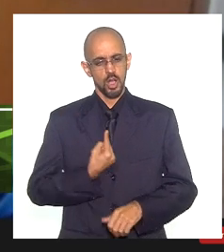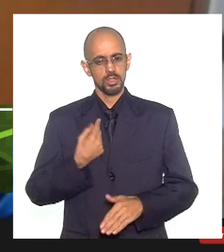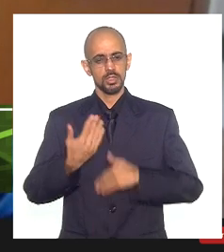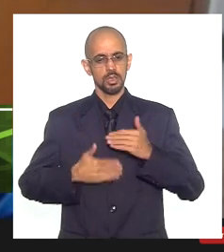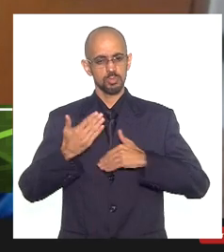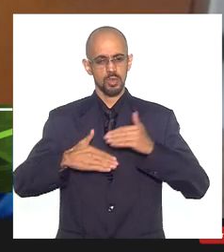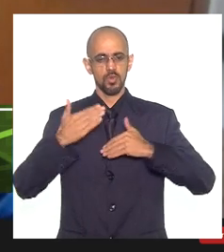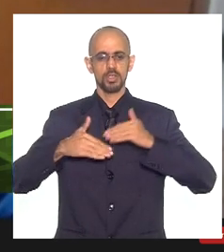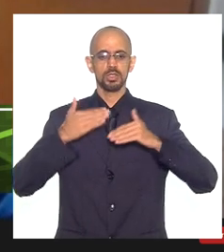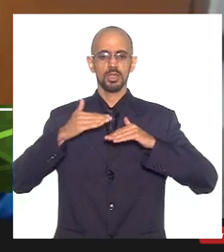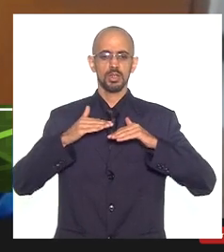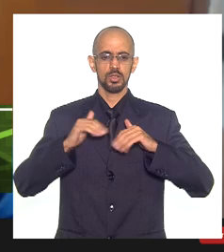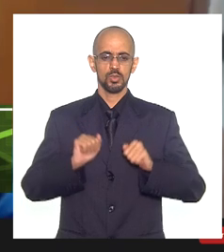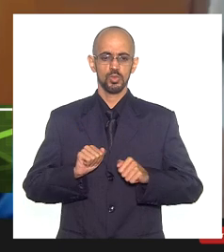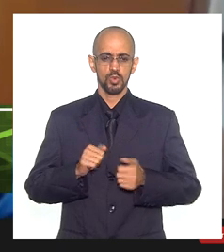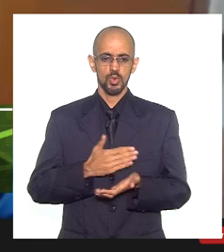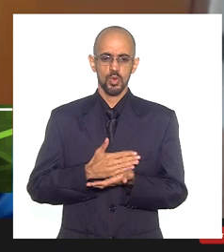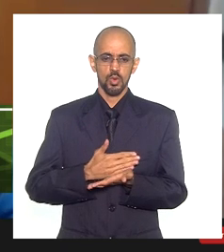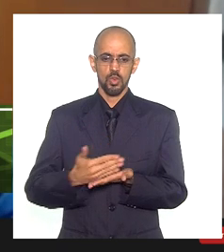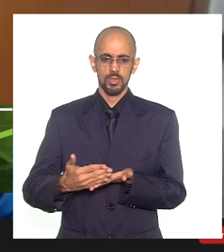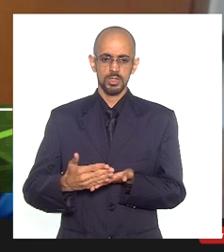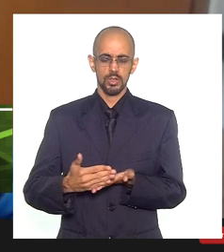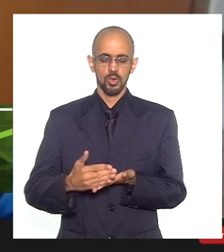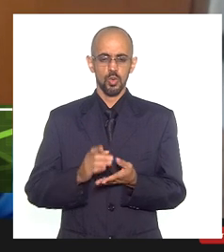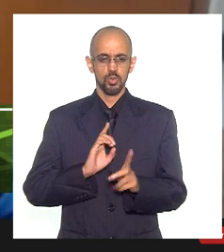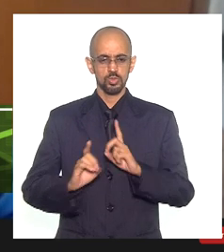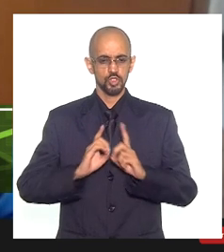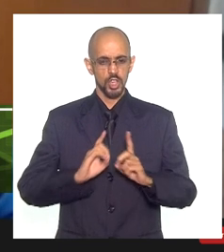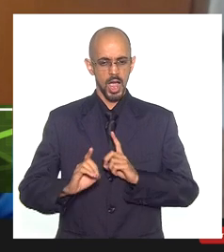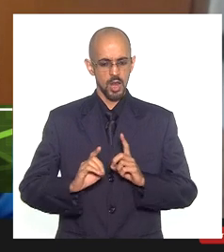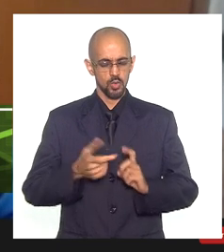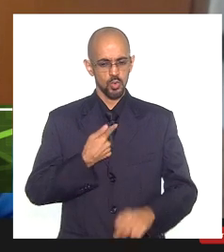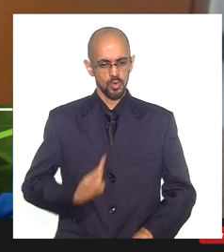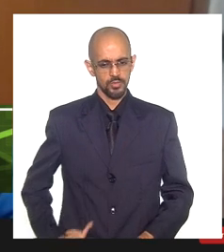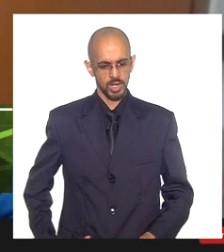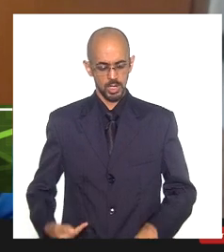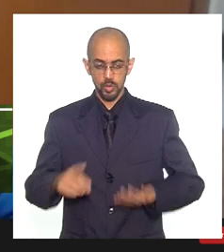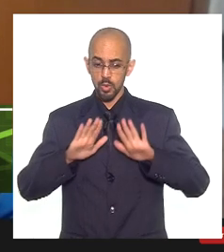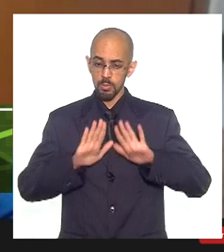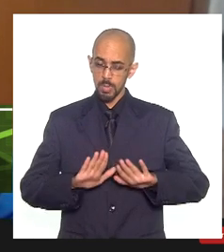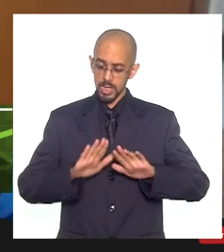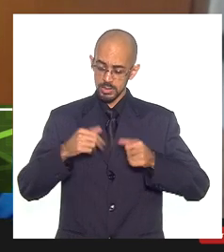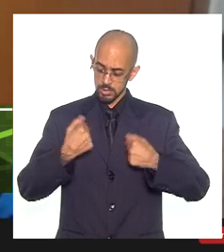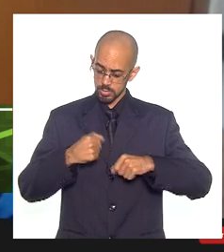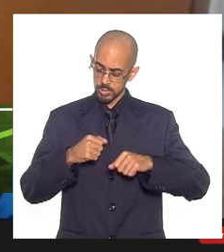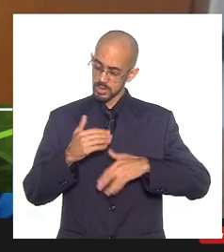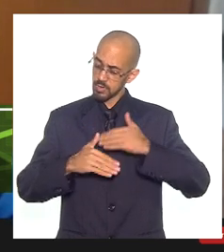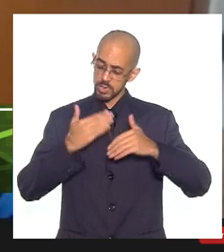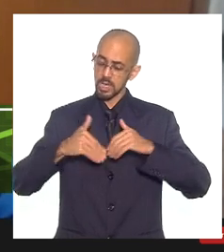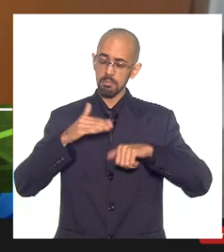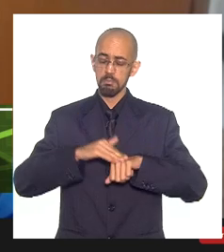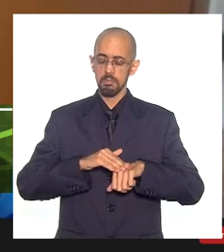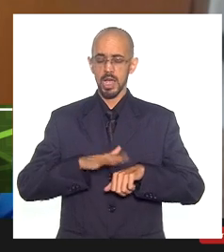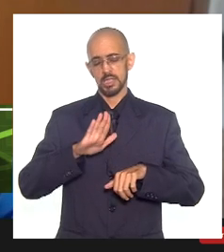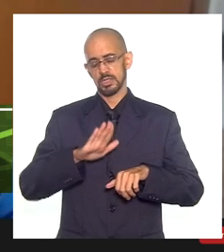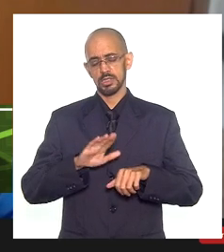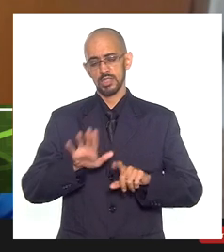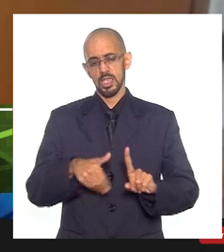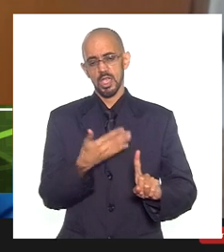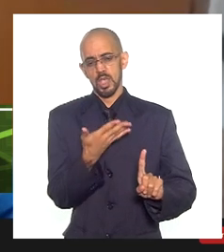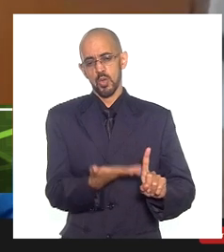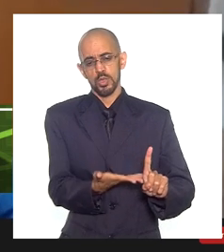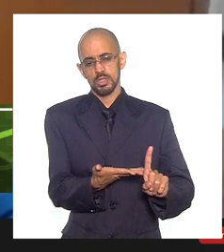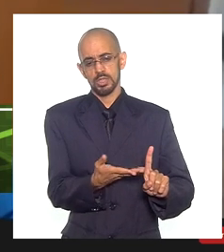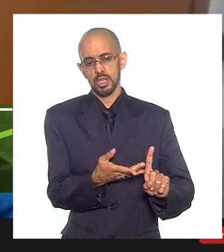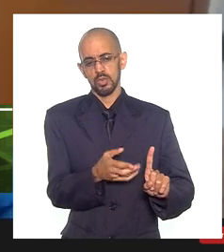a partir do diálogo com o governo do Estado mas é preciso avançar mais reconhecendo